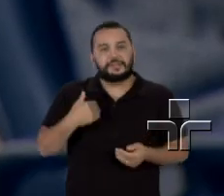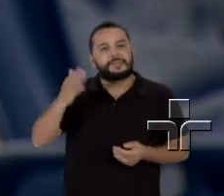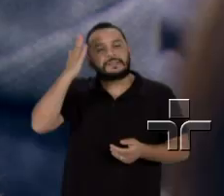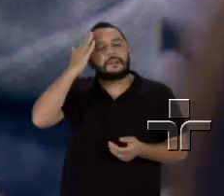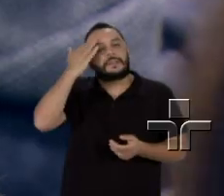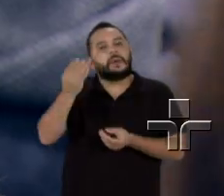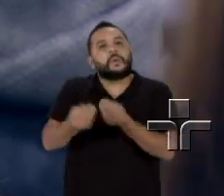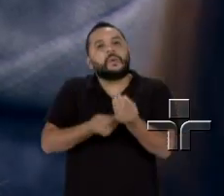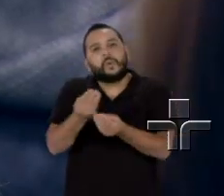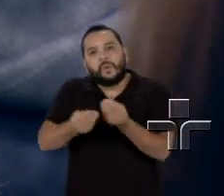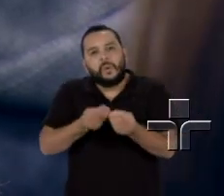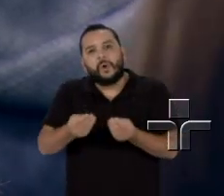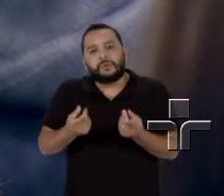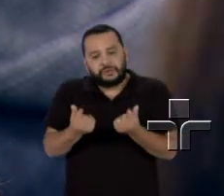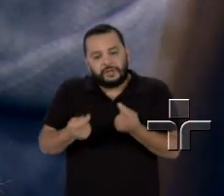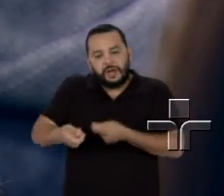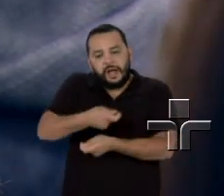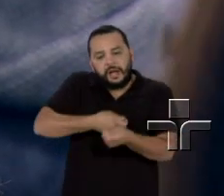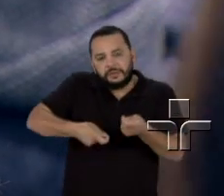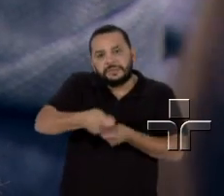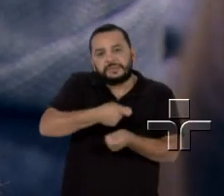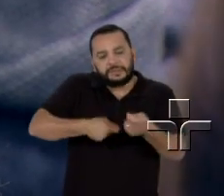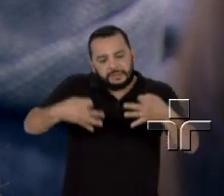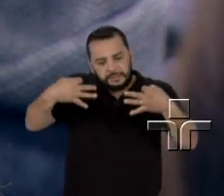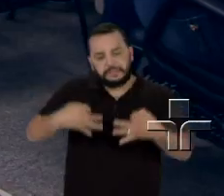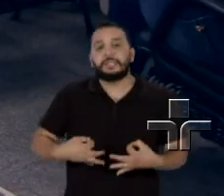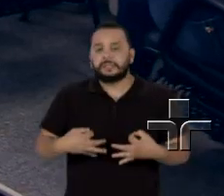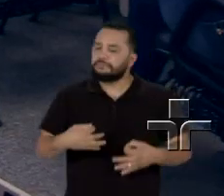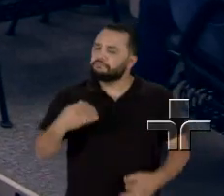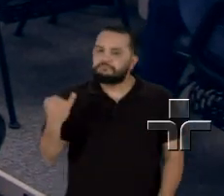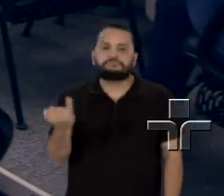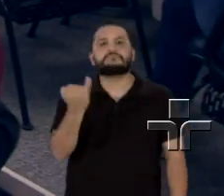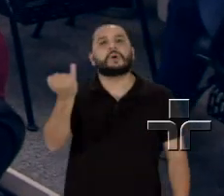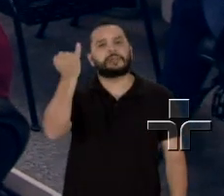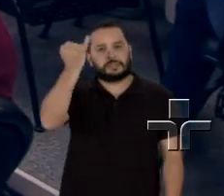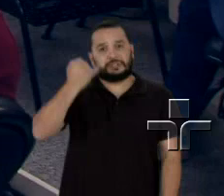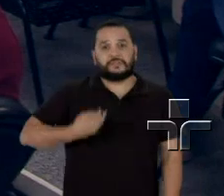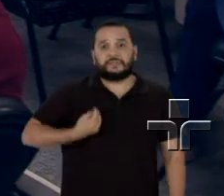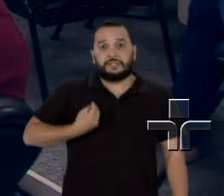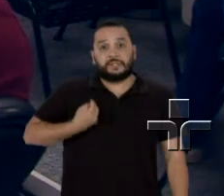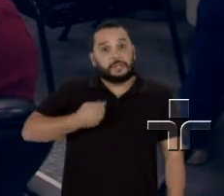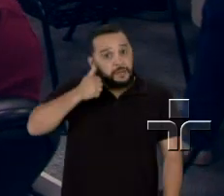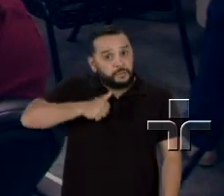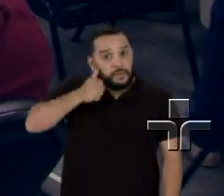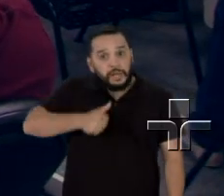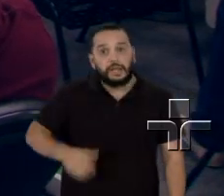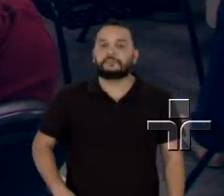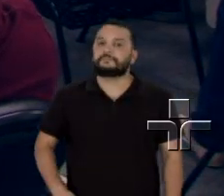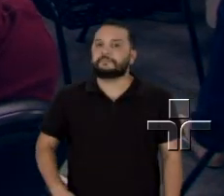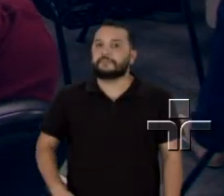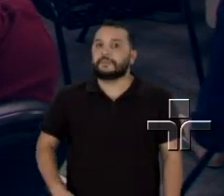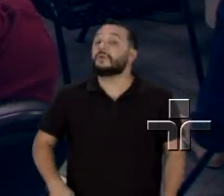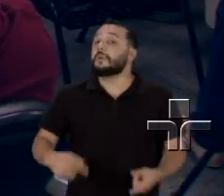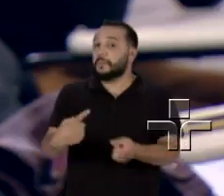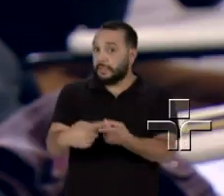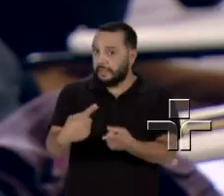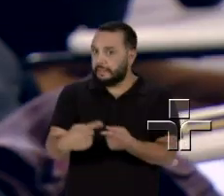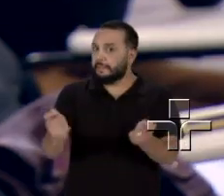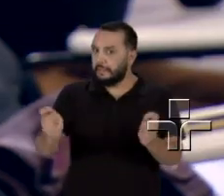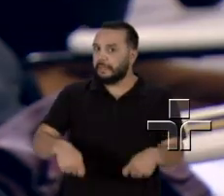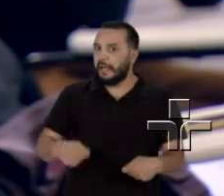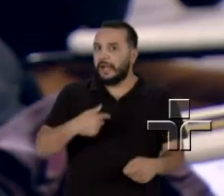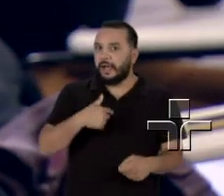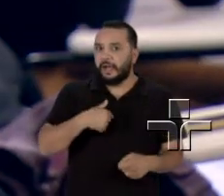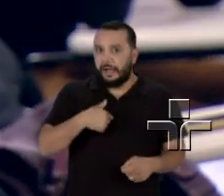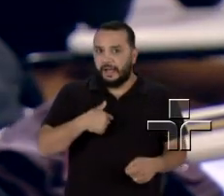de como administrar o dinheiro faz toda a diferença na vida das mulheres até porque assim dá para